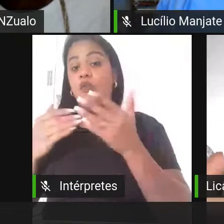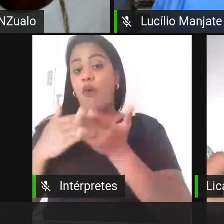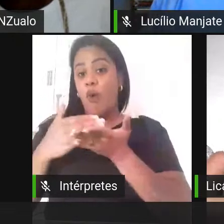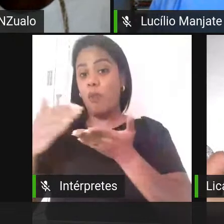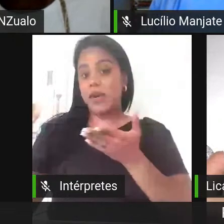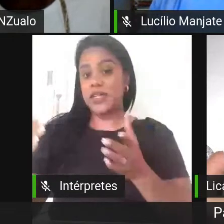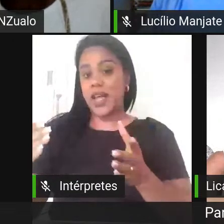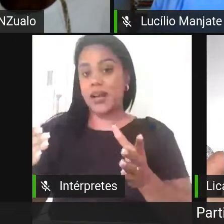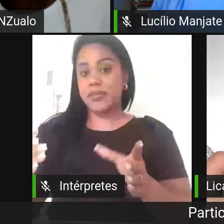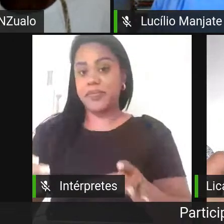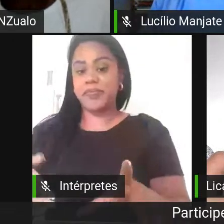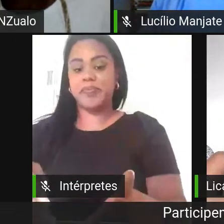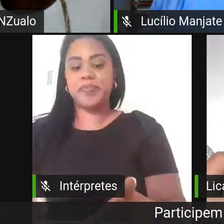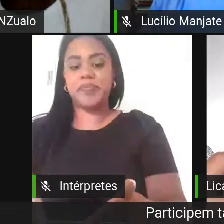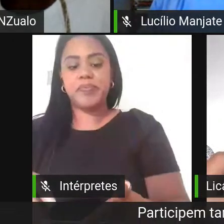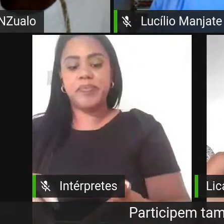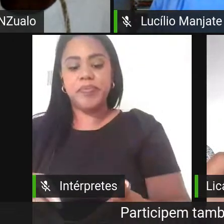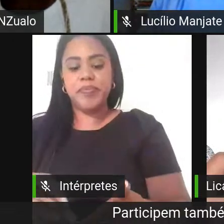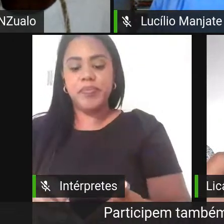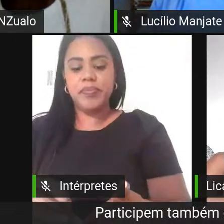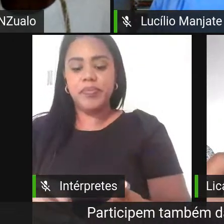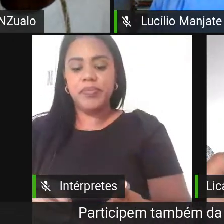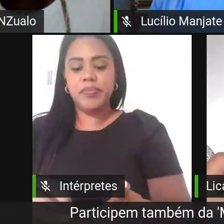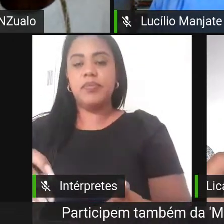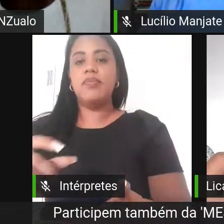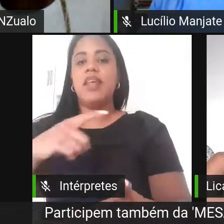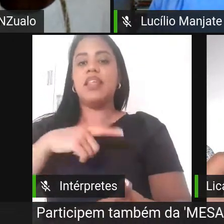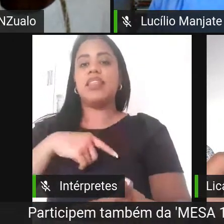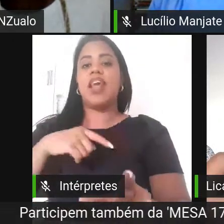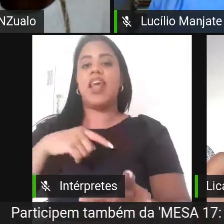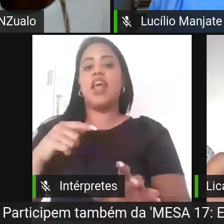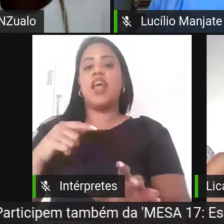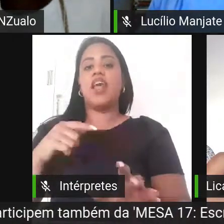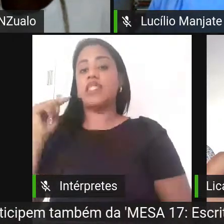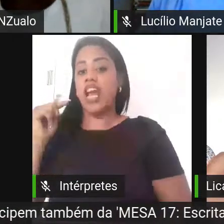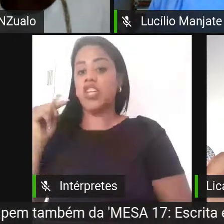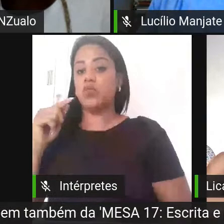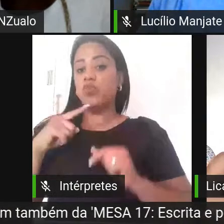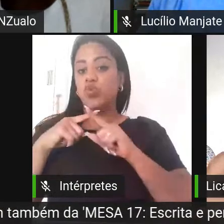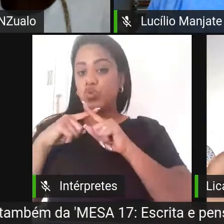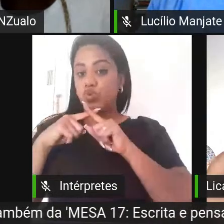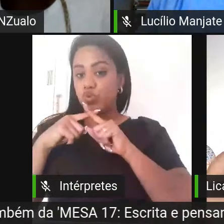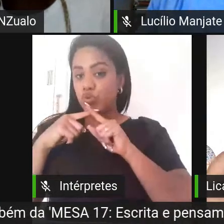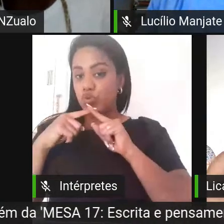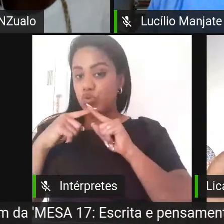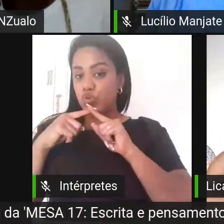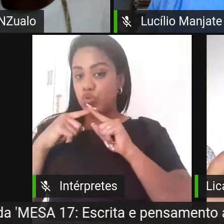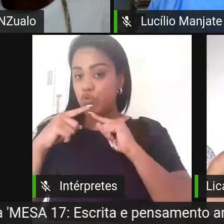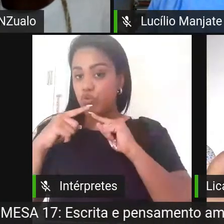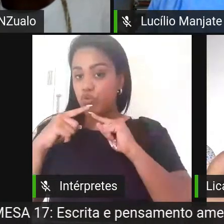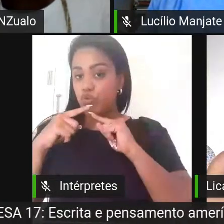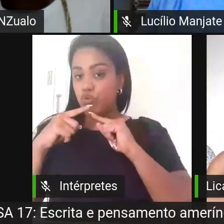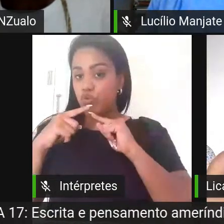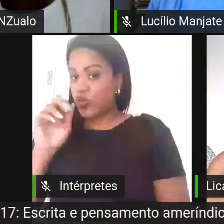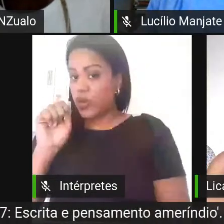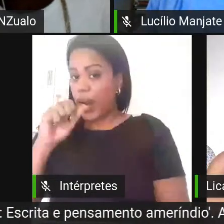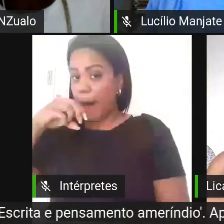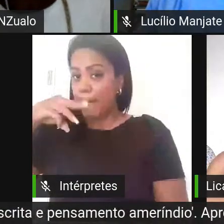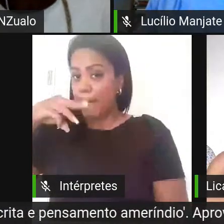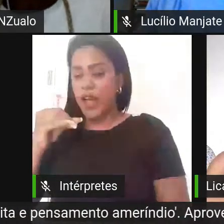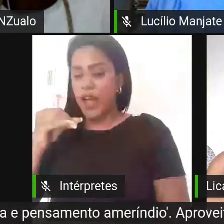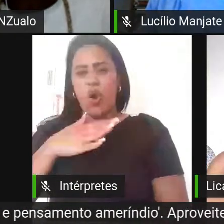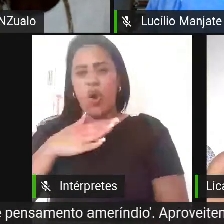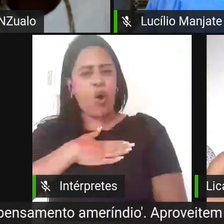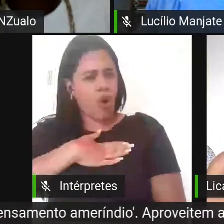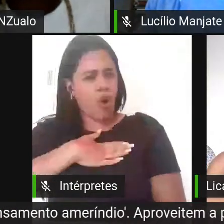posso começar. Eu recomendo O Sétimo Juramento, de Paulina Gisiane. É um livro que marcou muito,